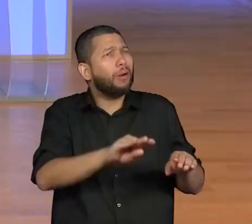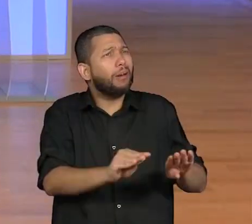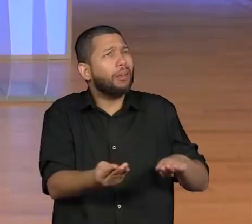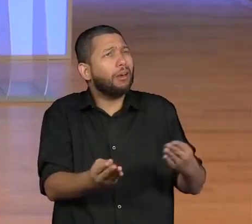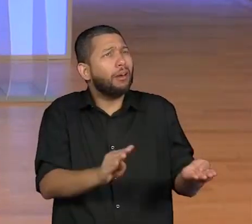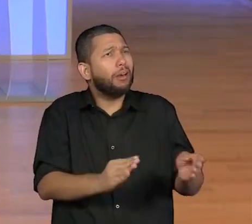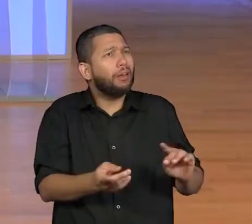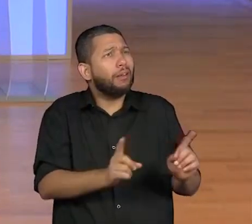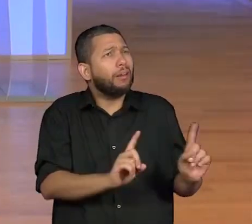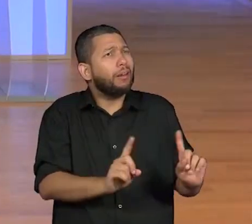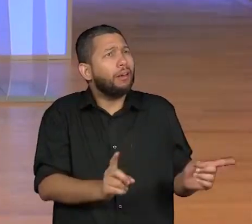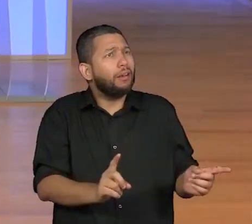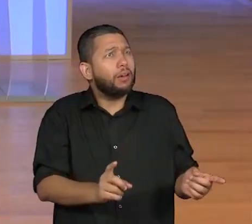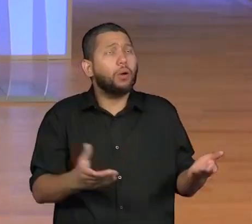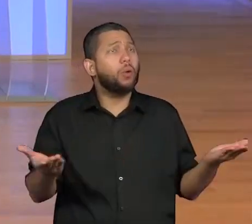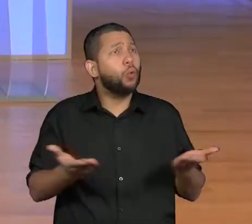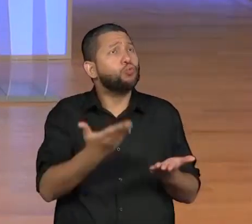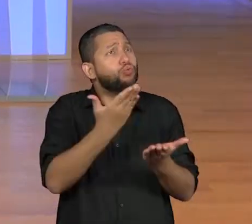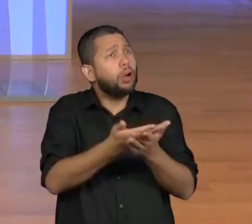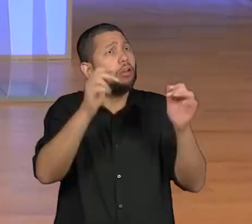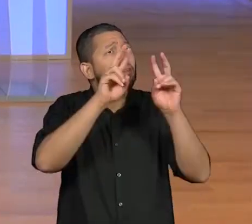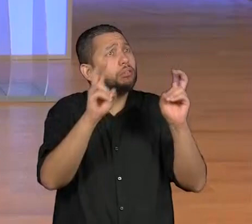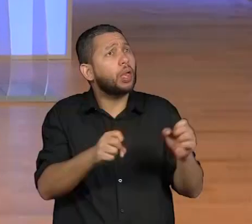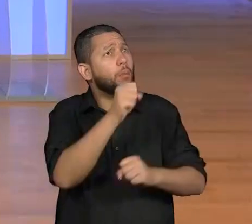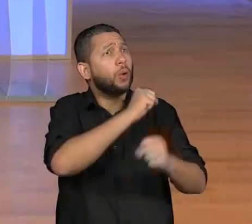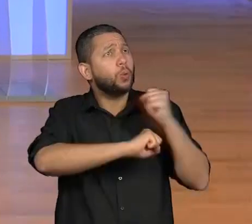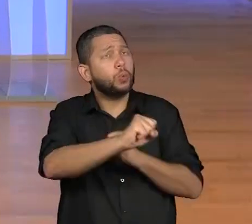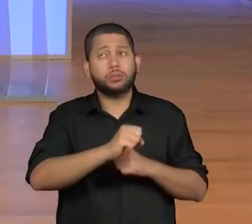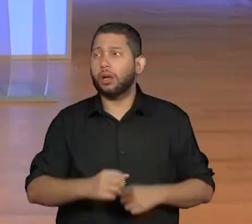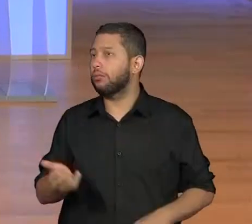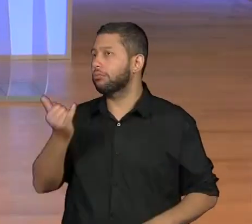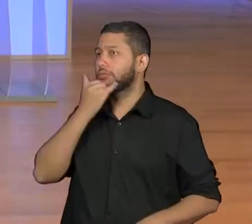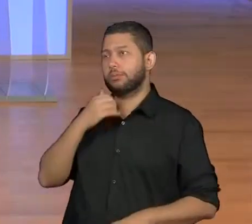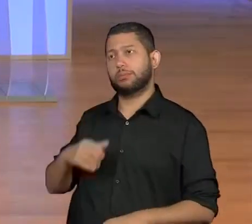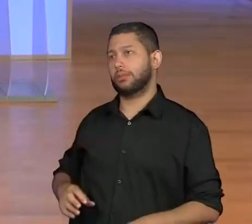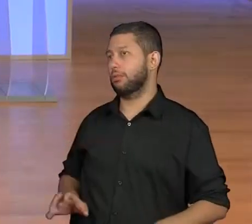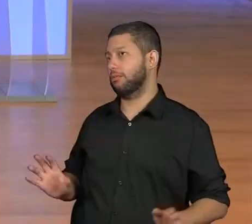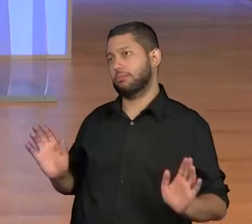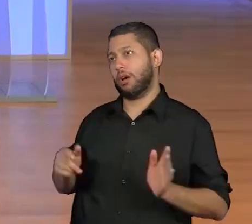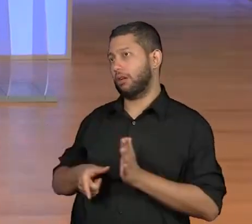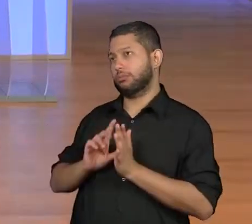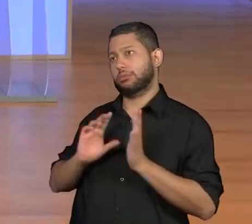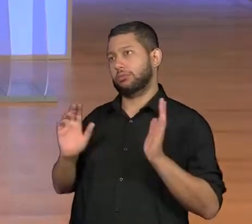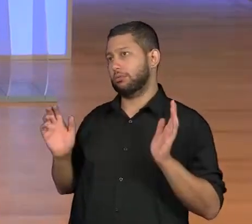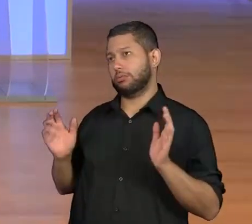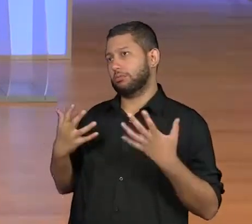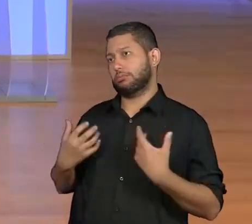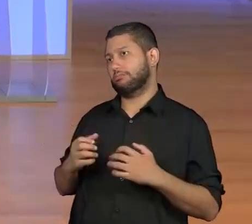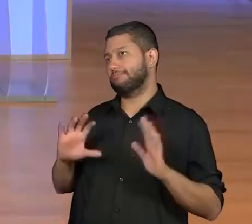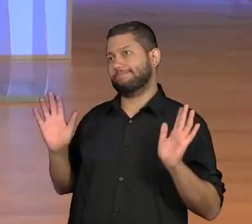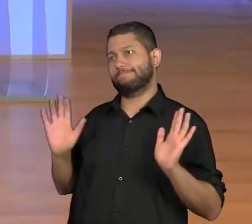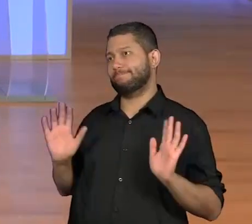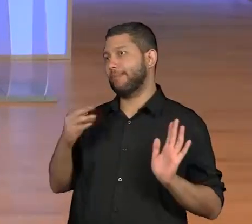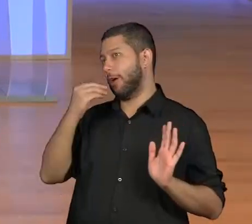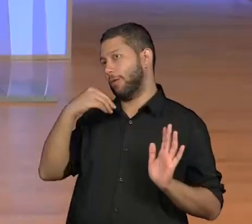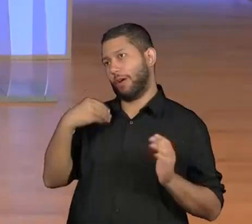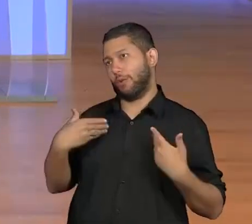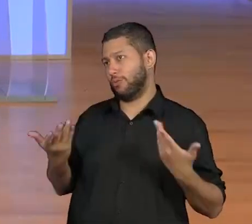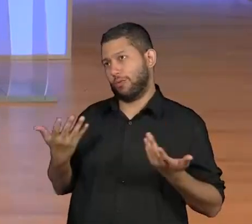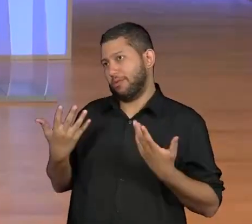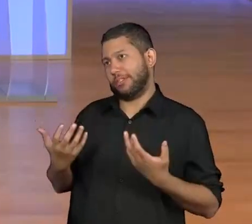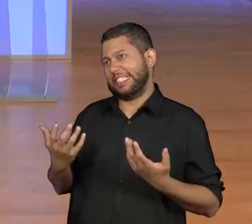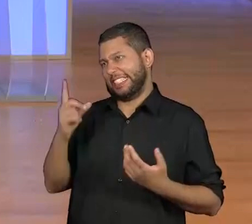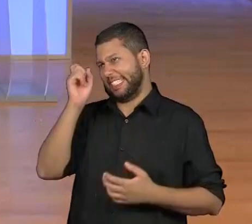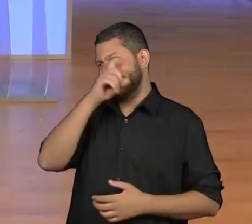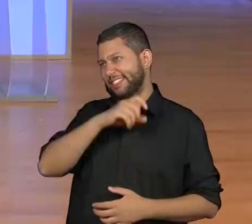essa aula? É sobre lutas. Então não estou preparado. Tudo bem, nada fora do comum. Vamos fazer nossa audiodescrição?